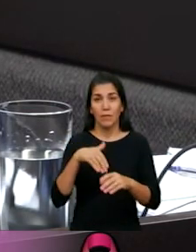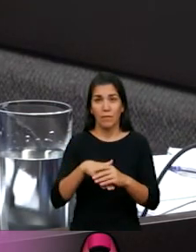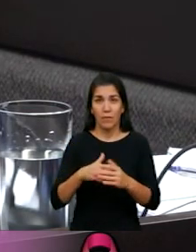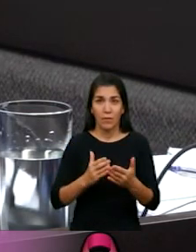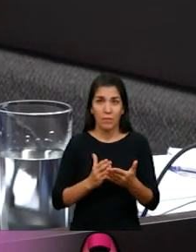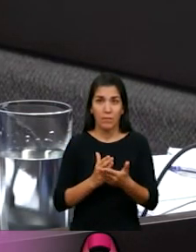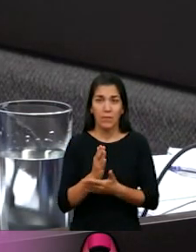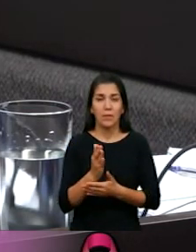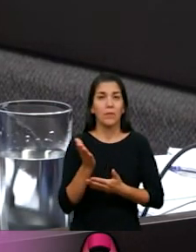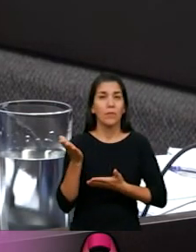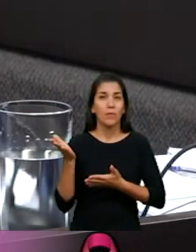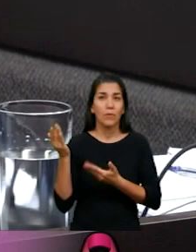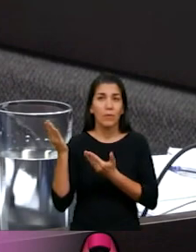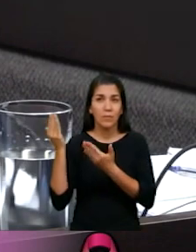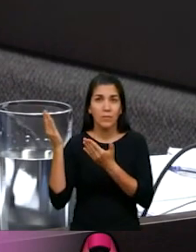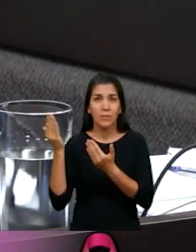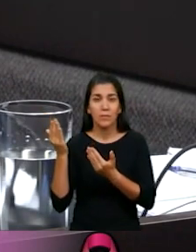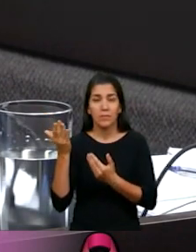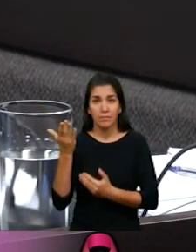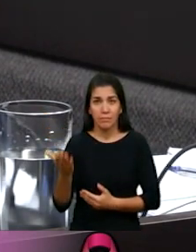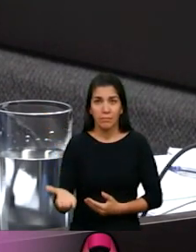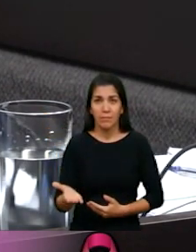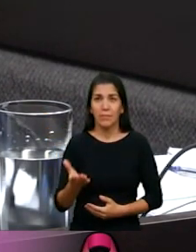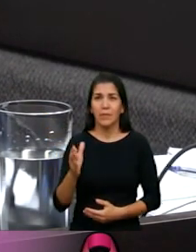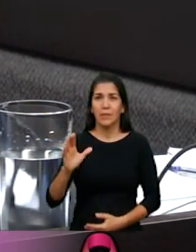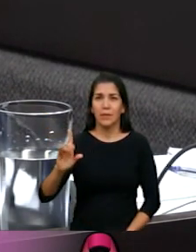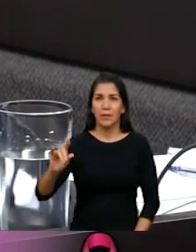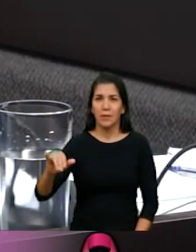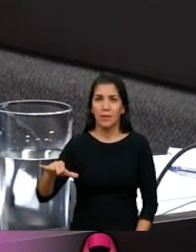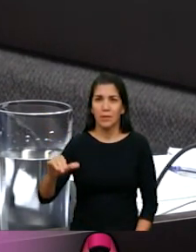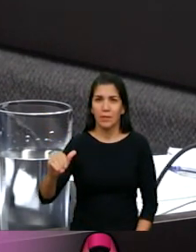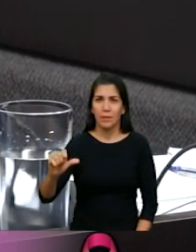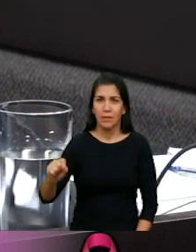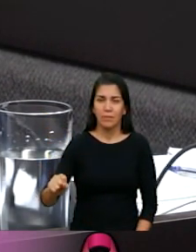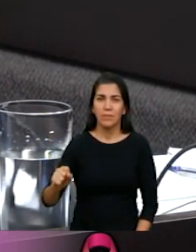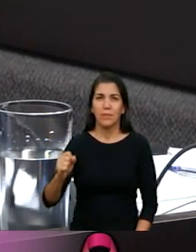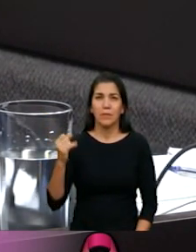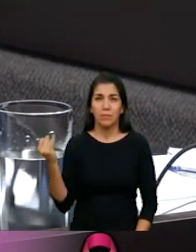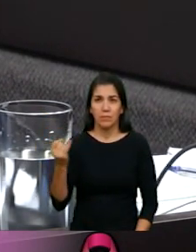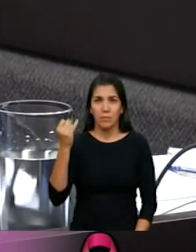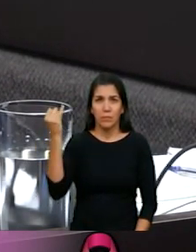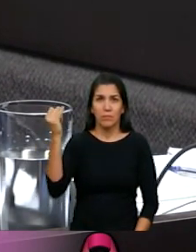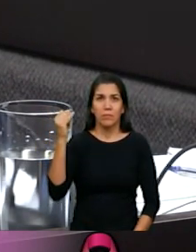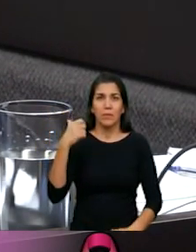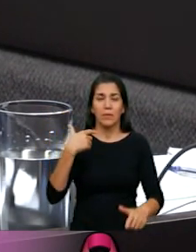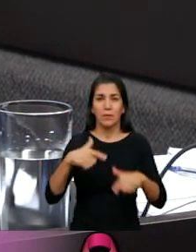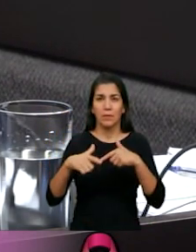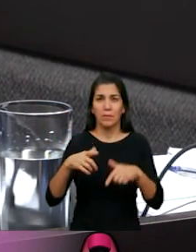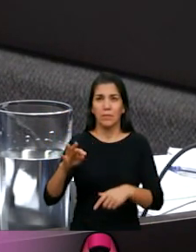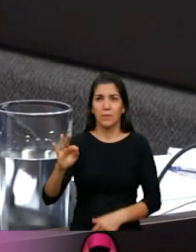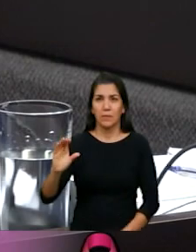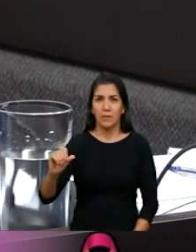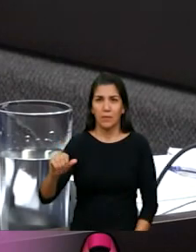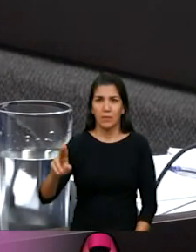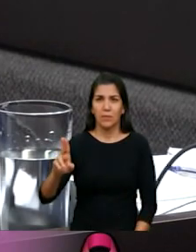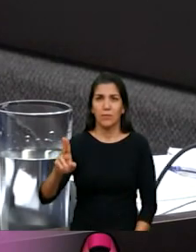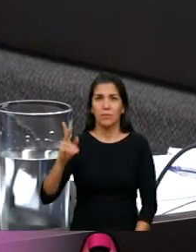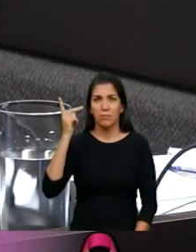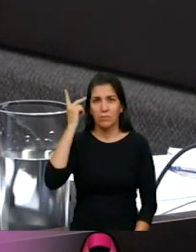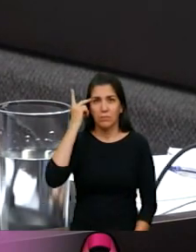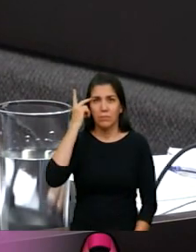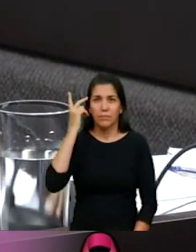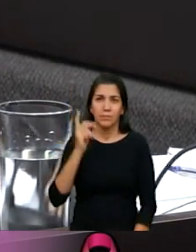para homenagearmos essa figura importante na atuação do Tribunal de Contas do nosso Estado de São